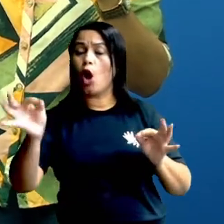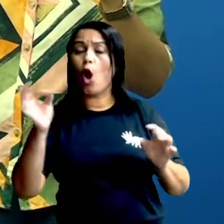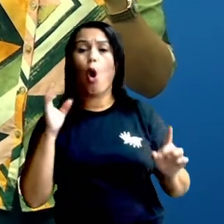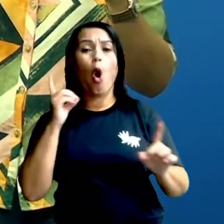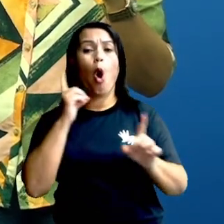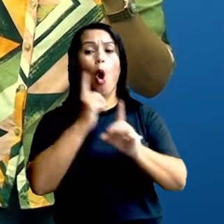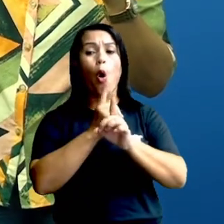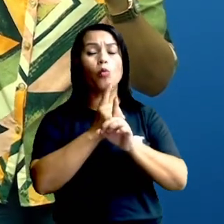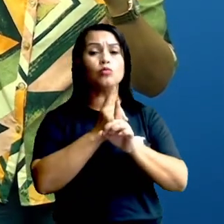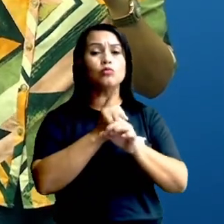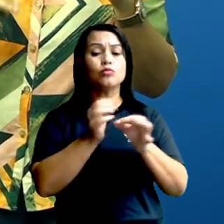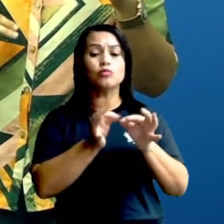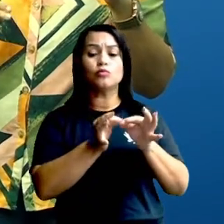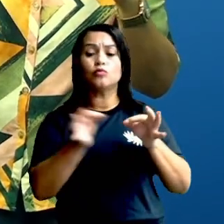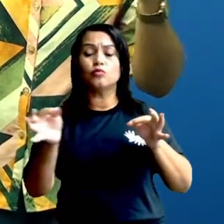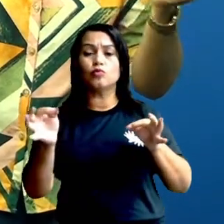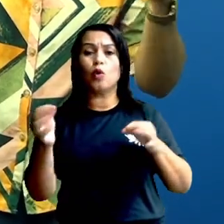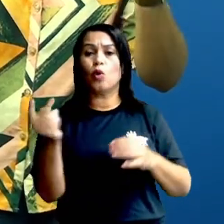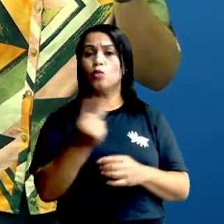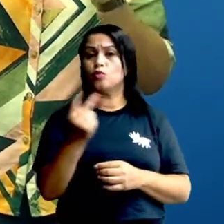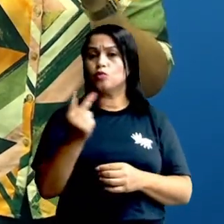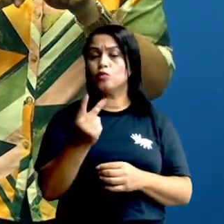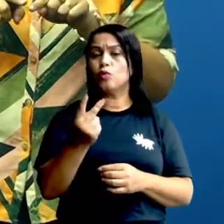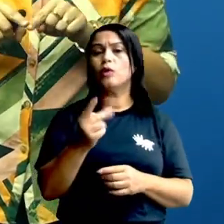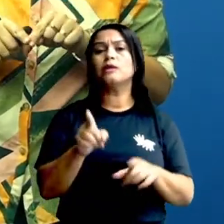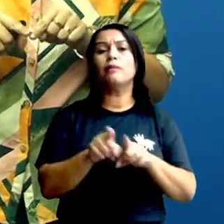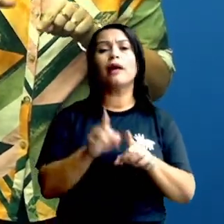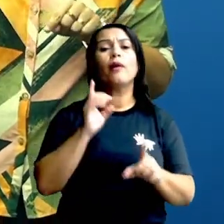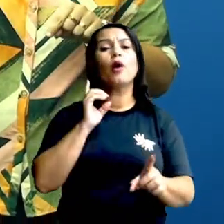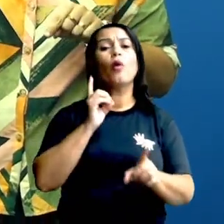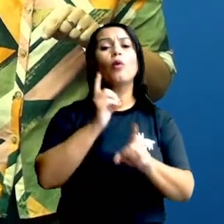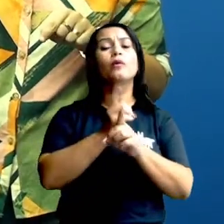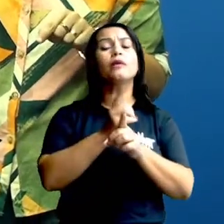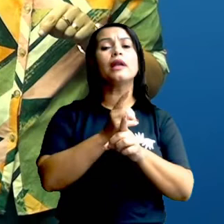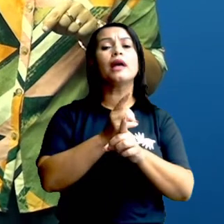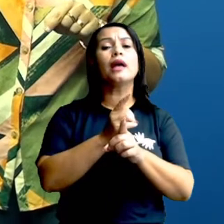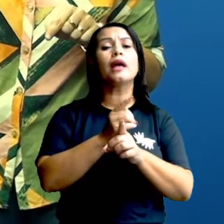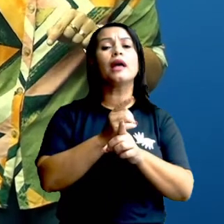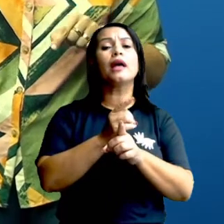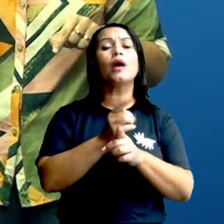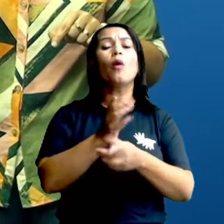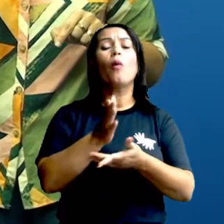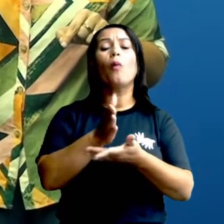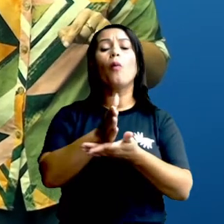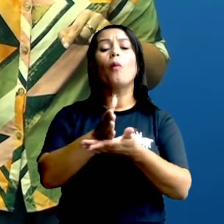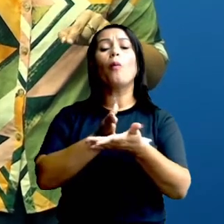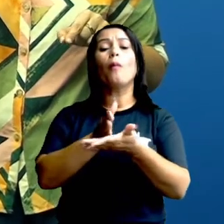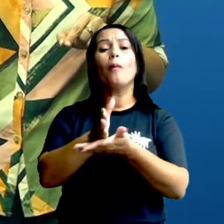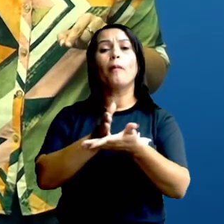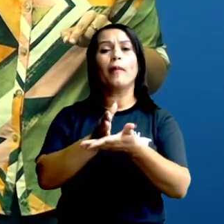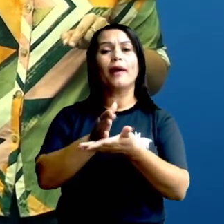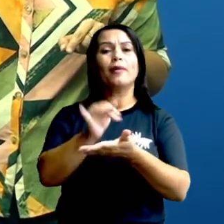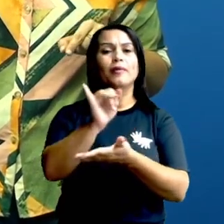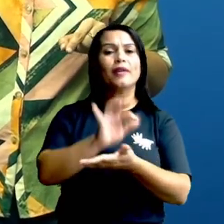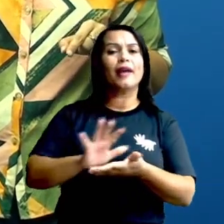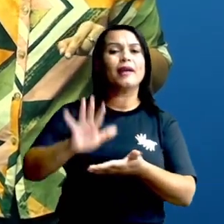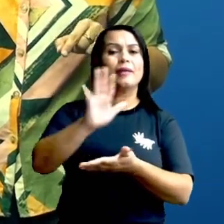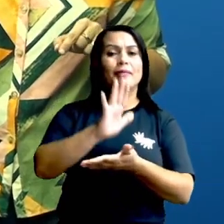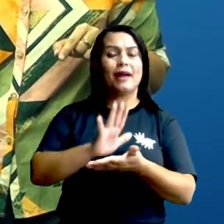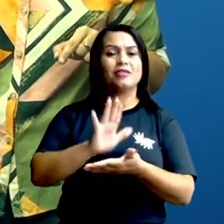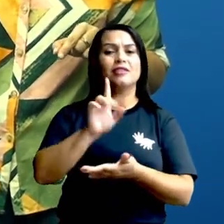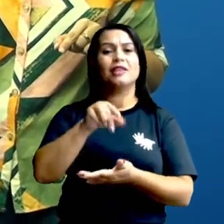a formei né E os dois pontos trás e a minha reta encontrei um meio dessa minha figura que é o que nós chamamos de